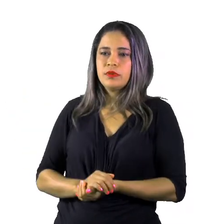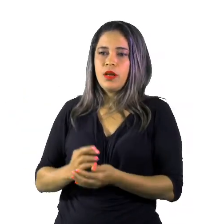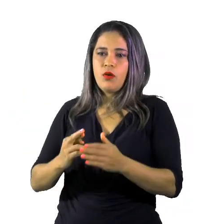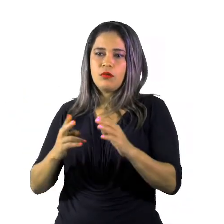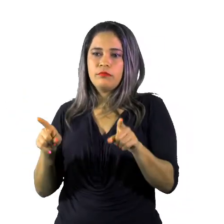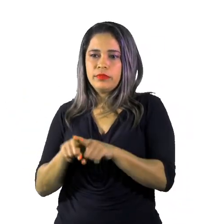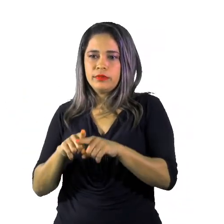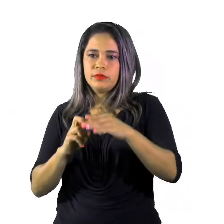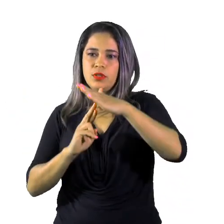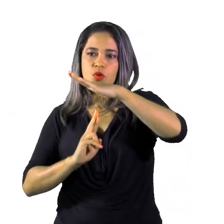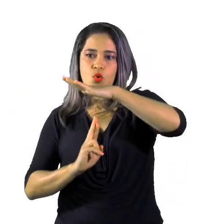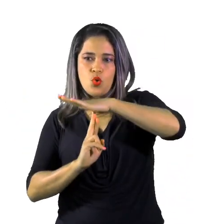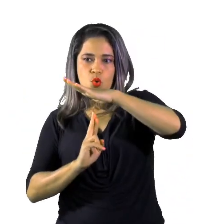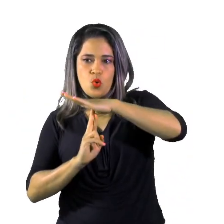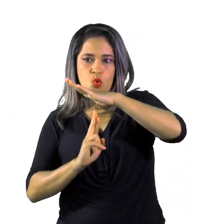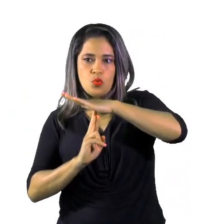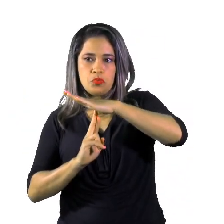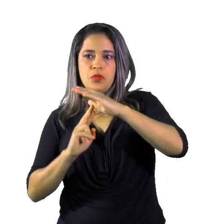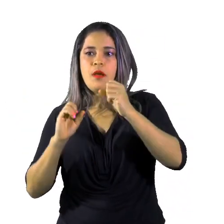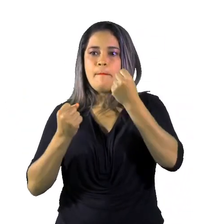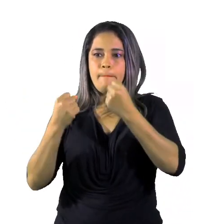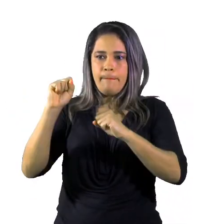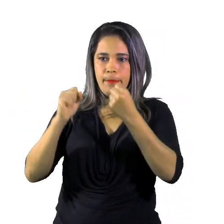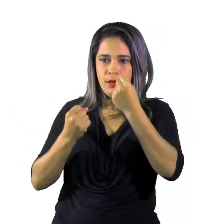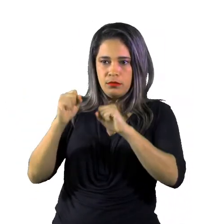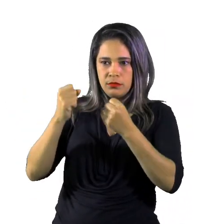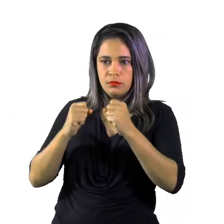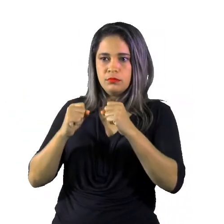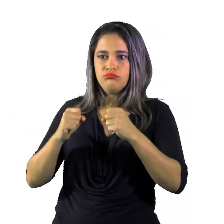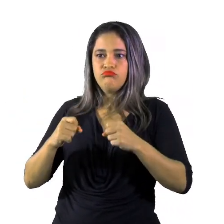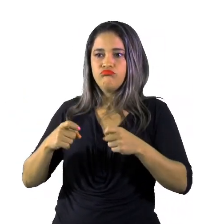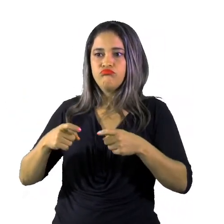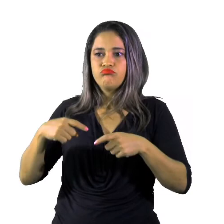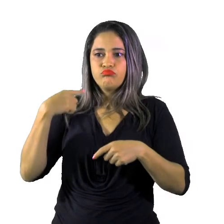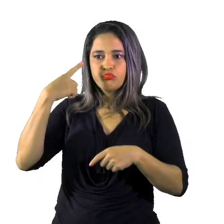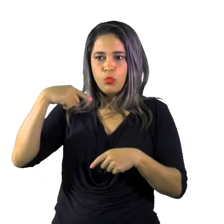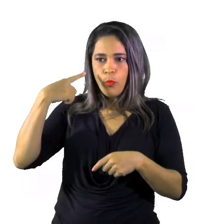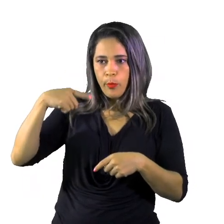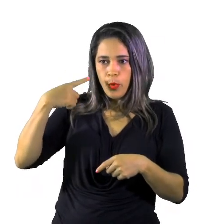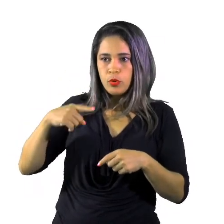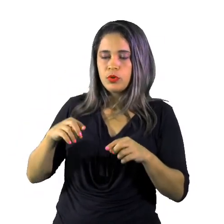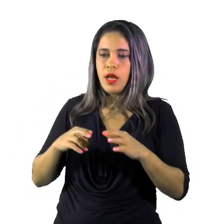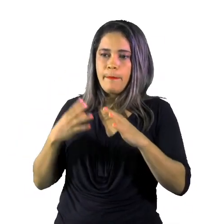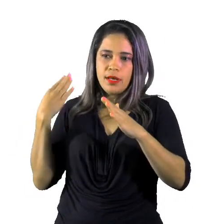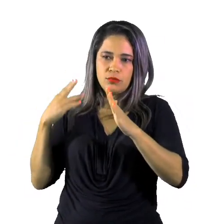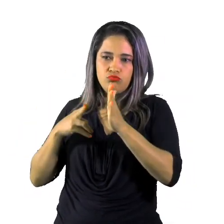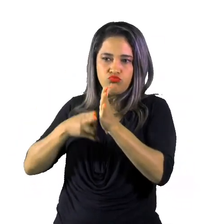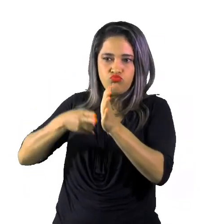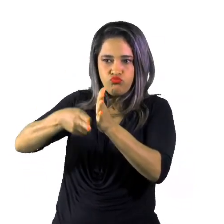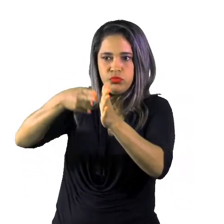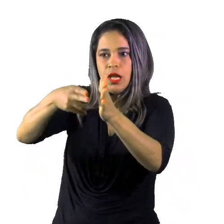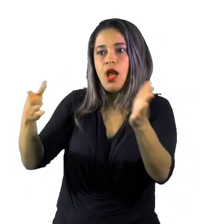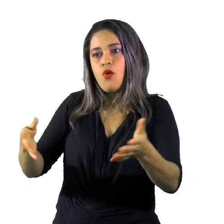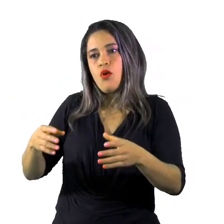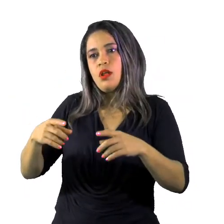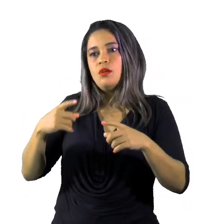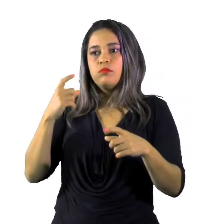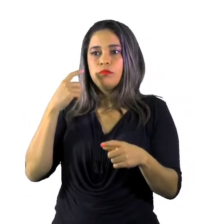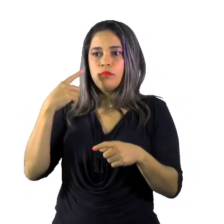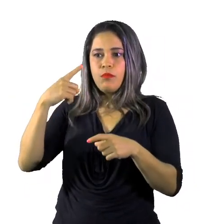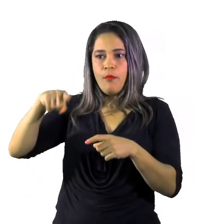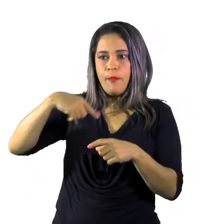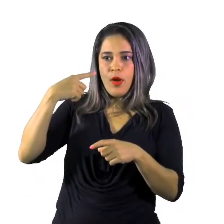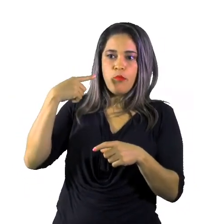rodoviário, tá? Que é a máquina sobre rodas, não mais sobre trilho. E nós temos também